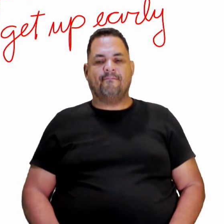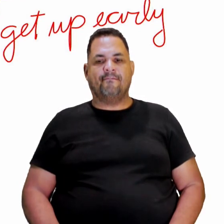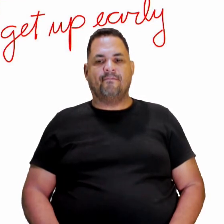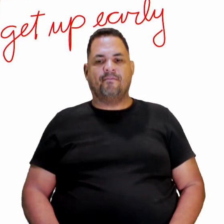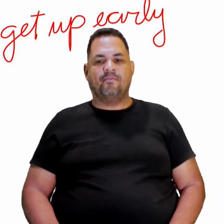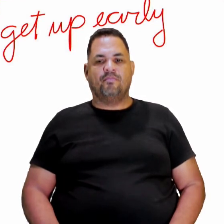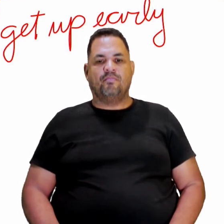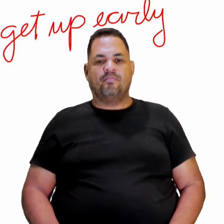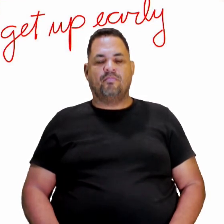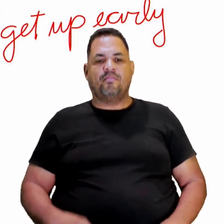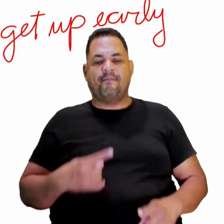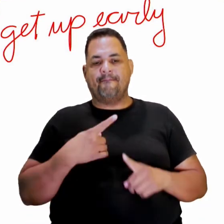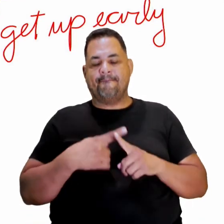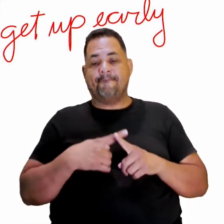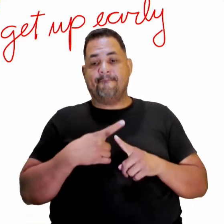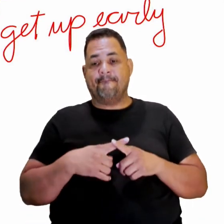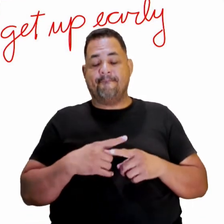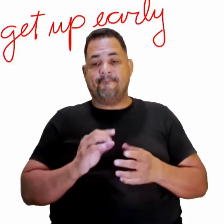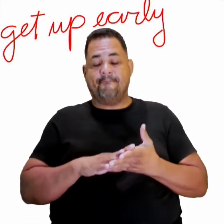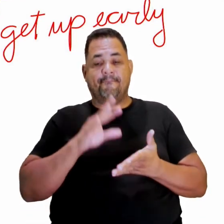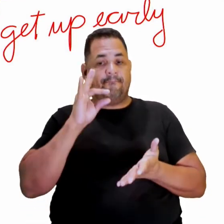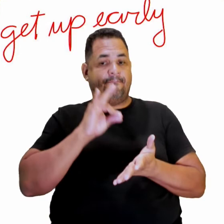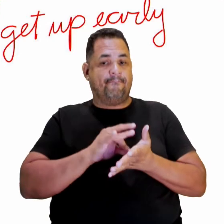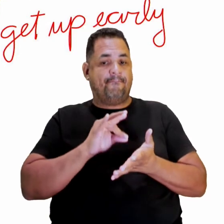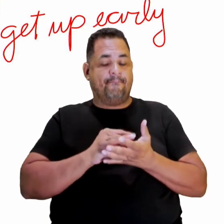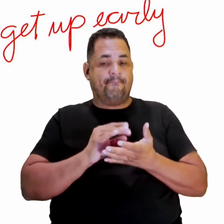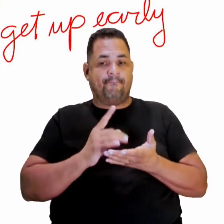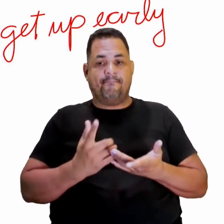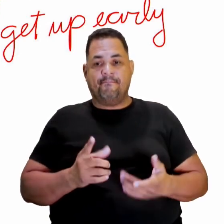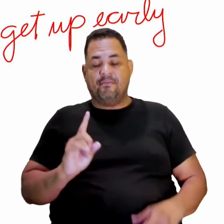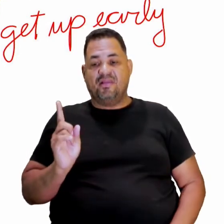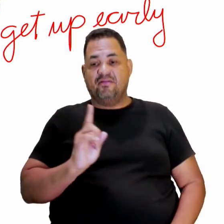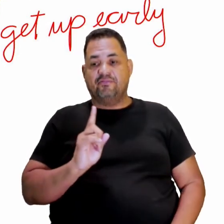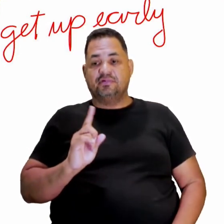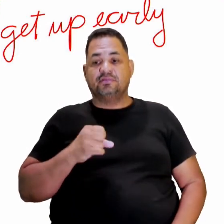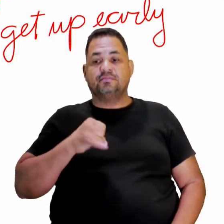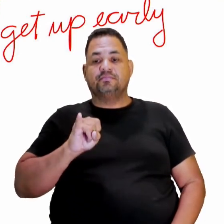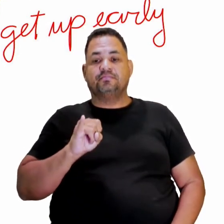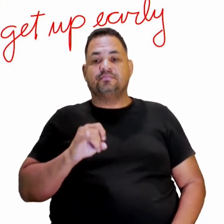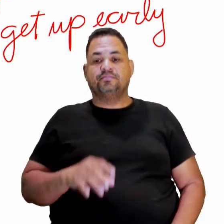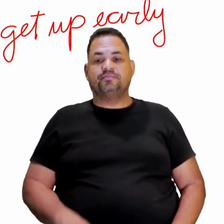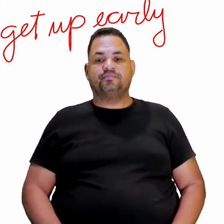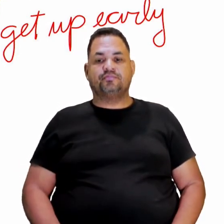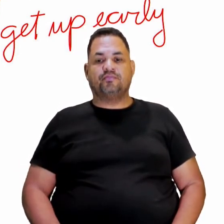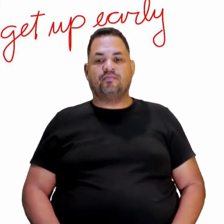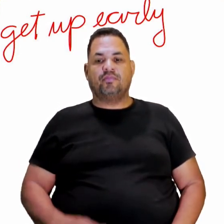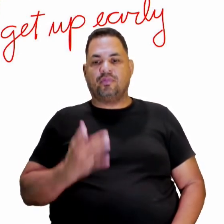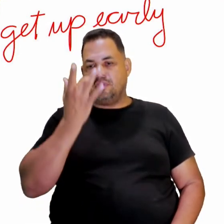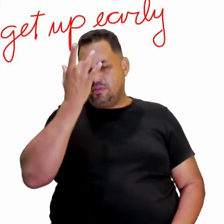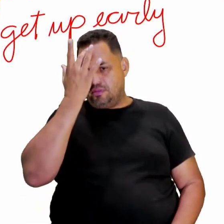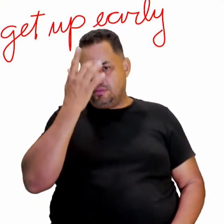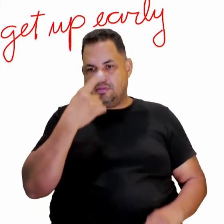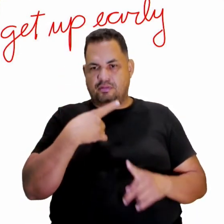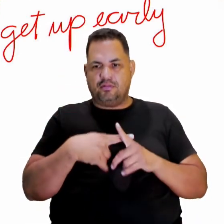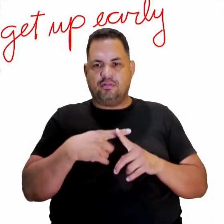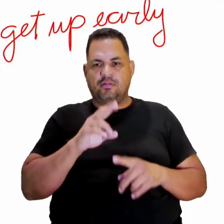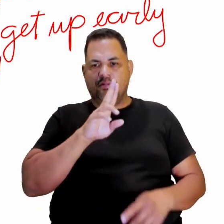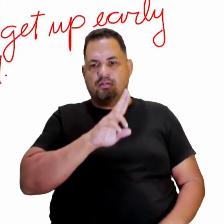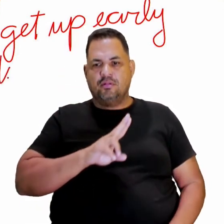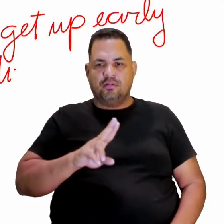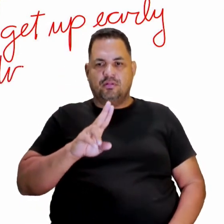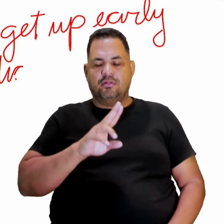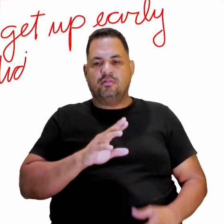coloquei had porque eu coloquei na afirmação. Mas se fosse na negação, vai ficar mais fácil ainda, porque eu só vou usar o